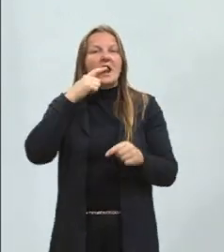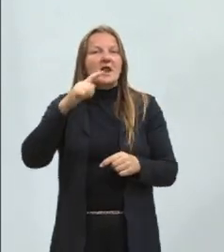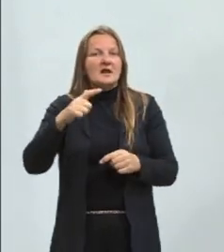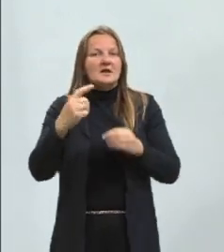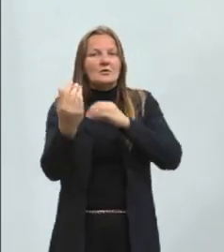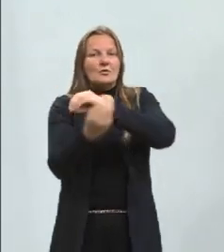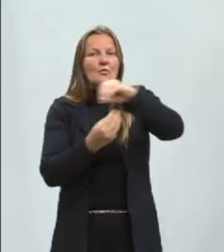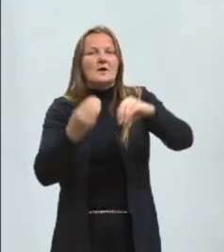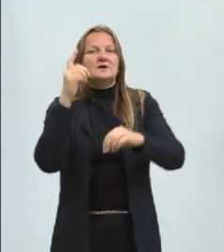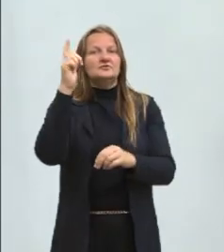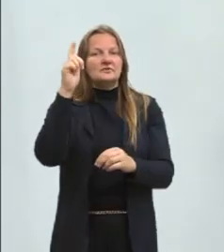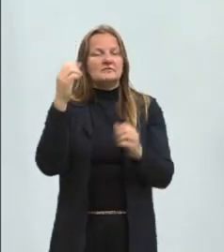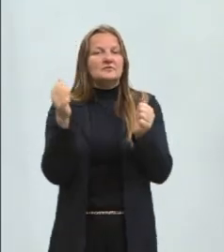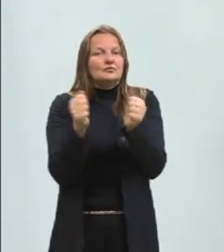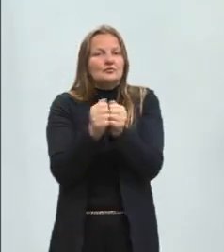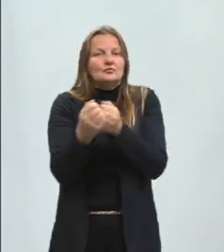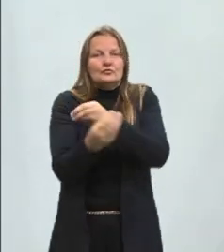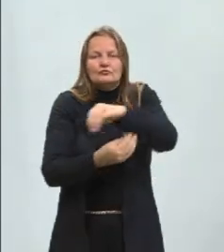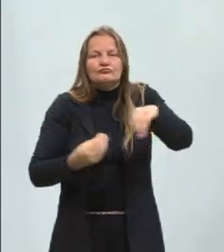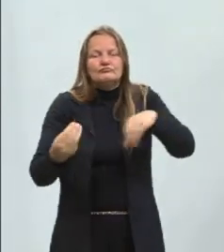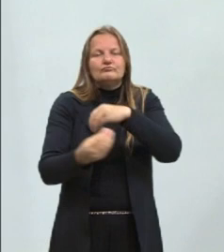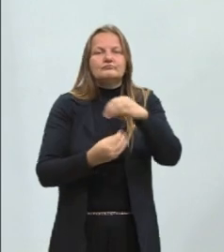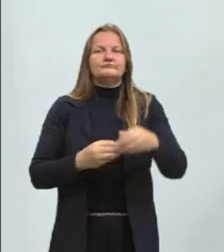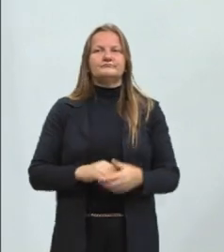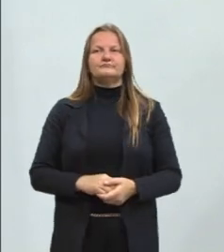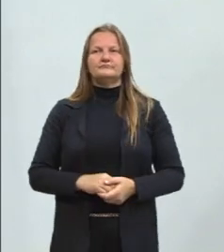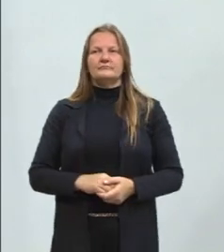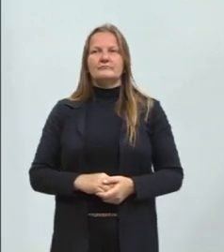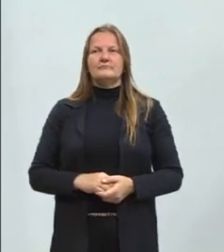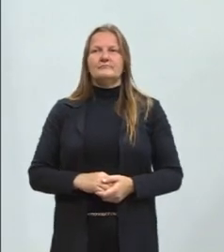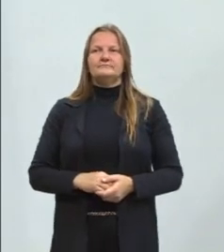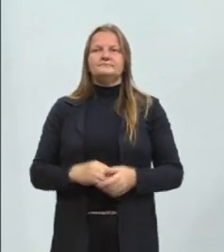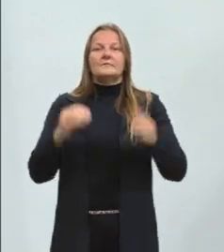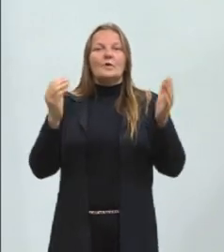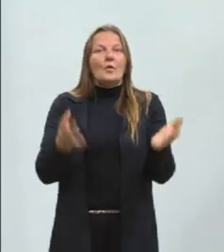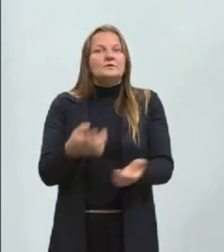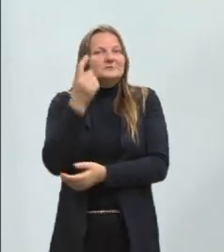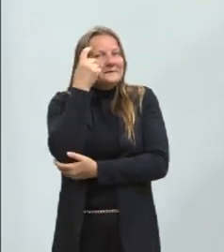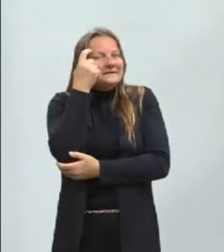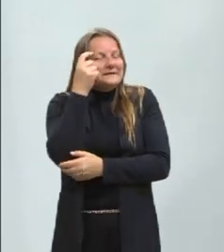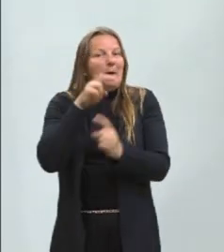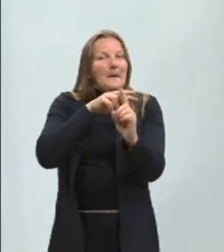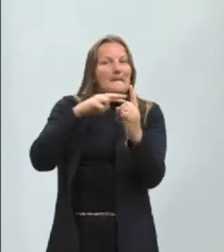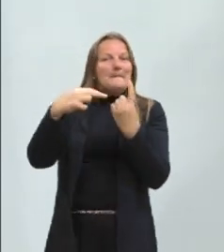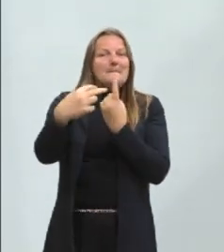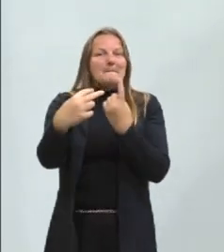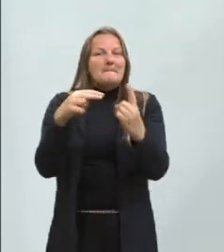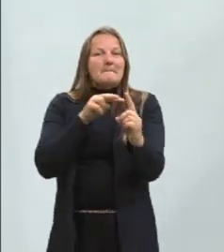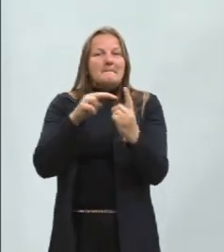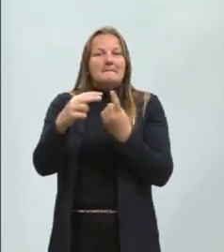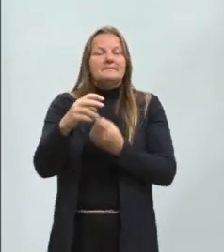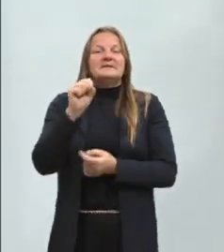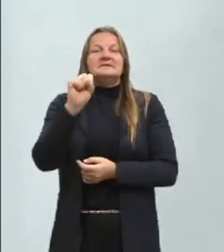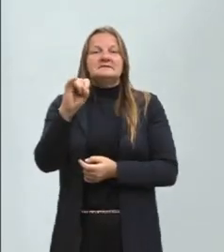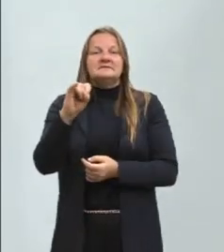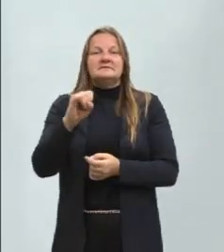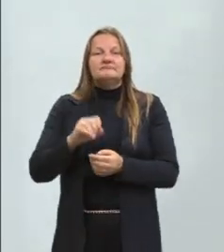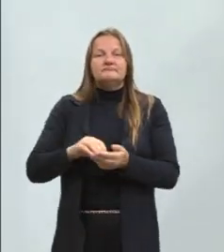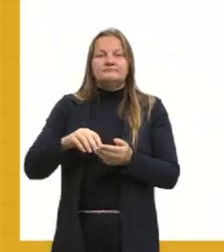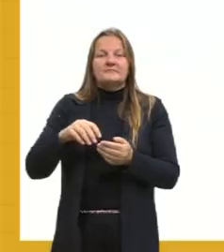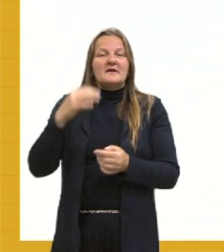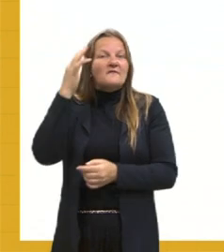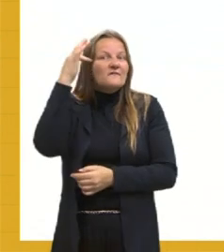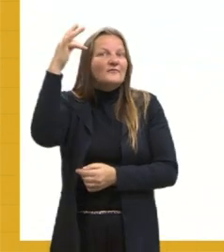da geografia e hoje a gente está pensando né se a gente botou o pezinho lá na